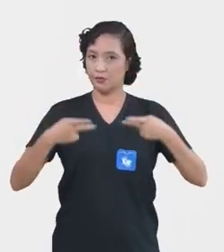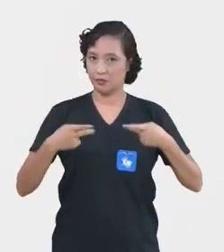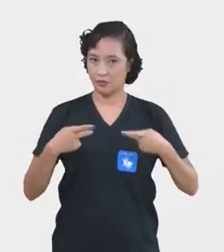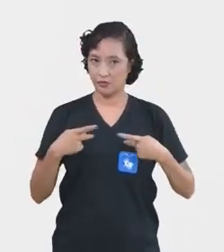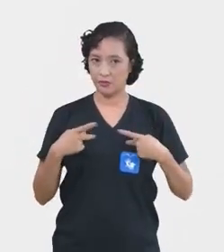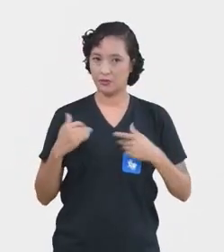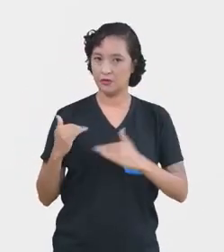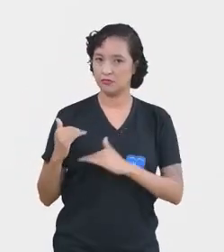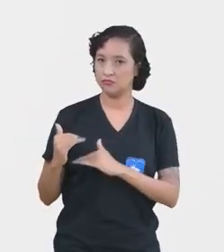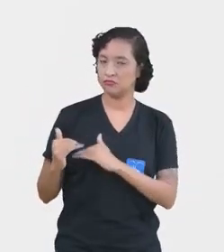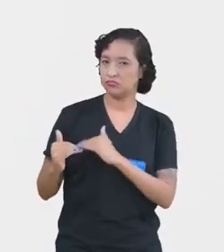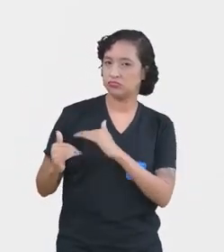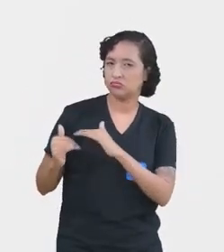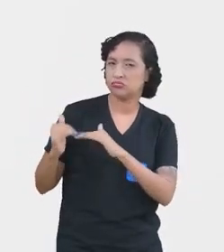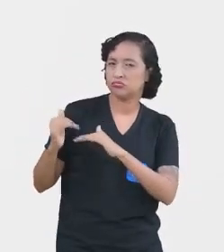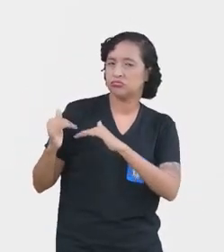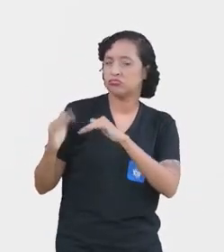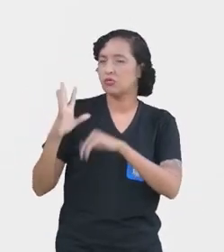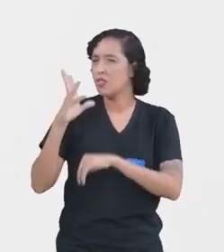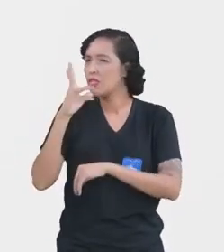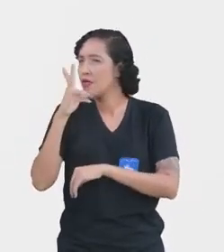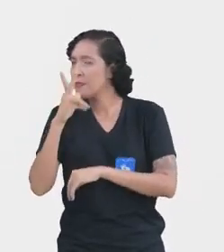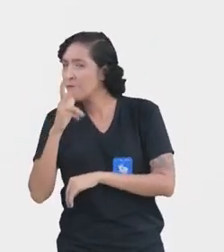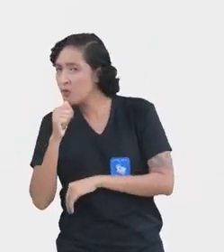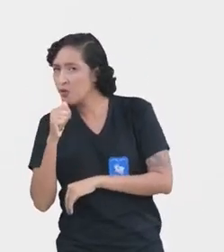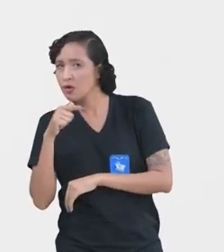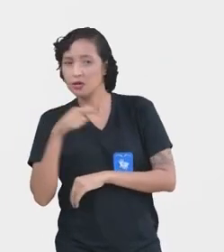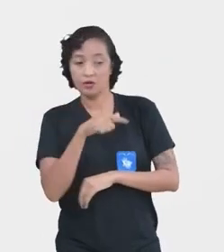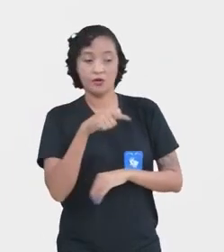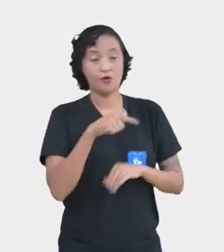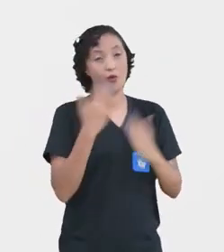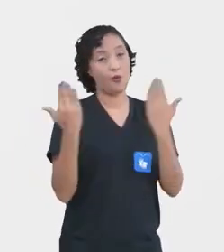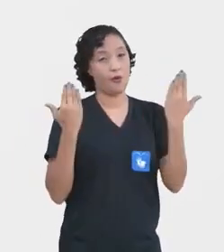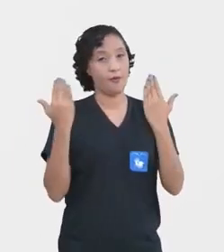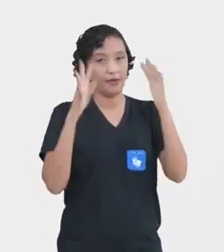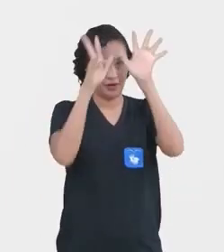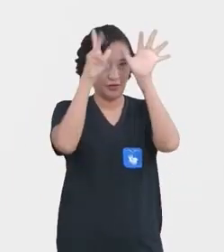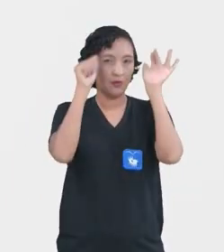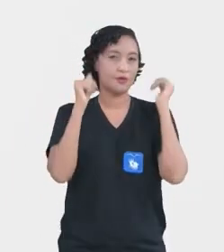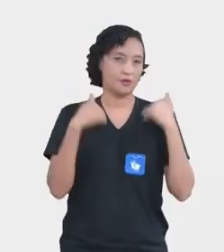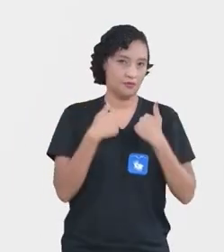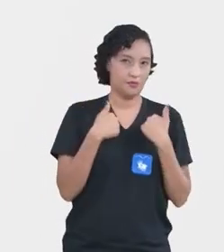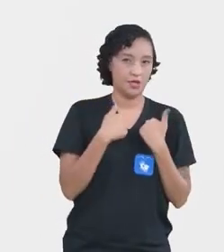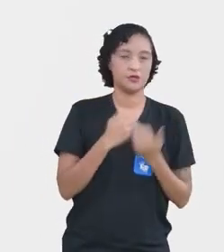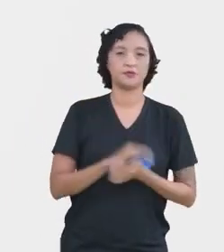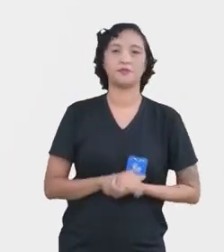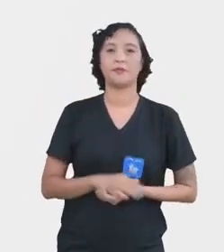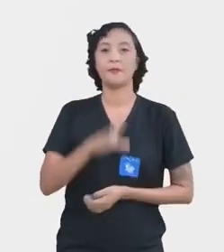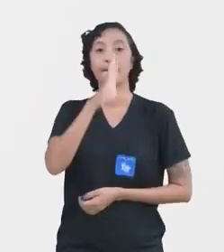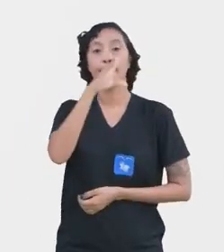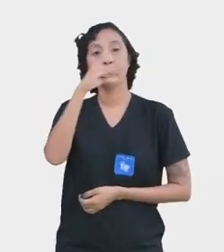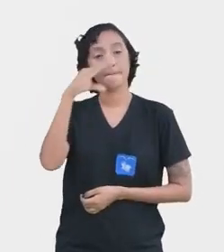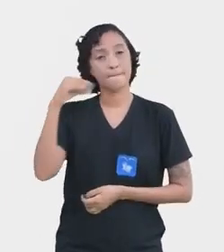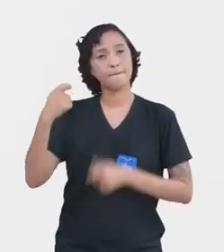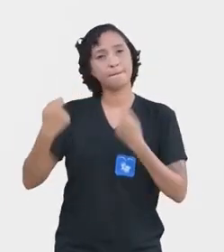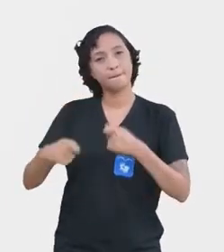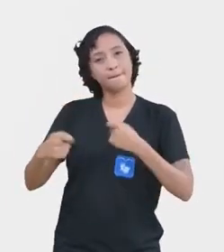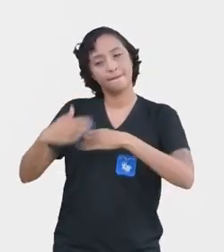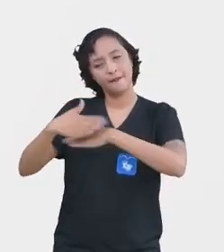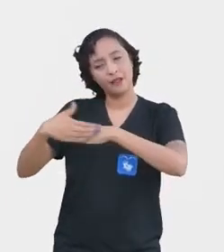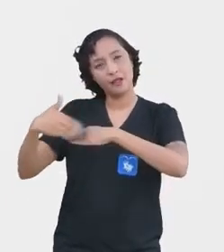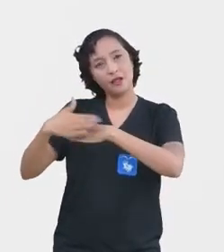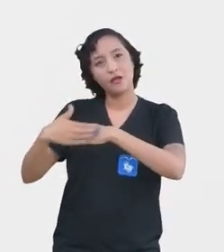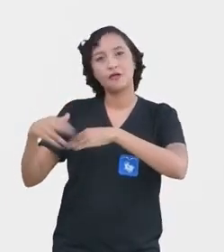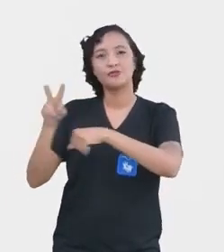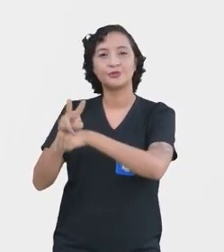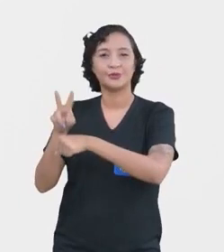desenvolve-se mais lentamente que alguns animais. As crianças precisam de carinho e